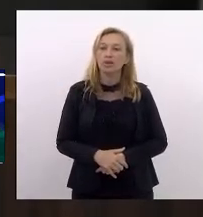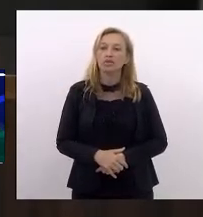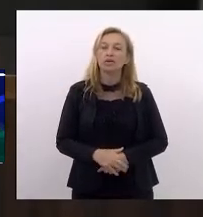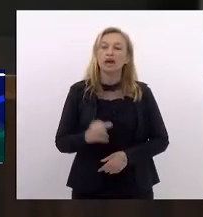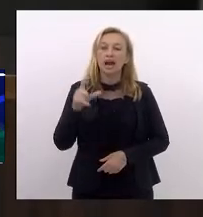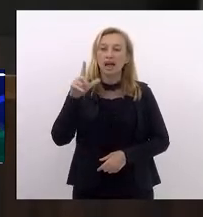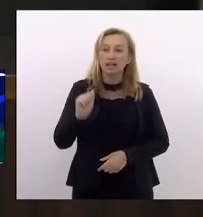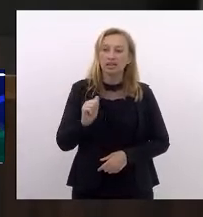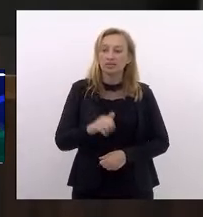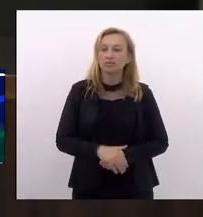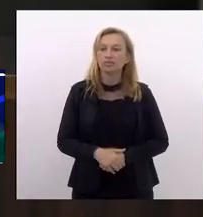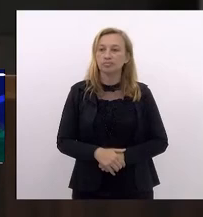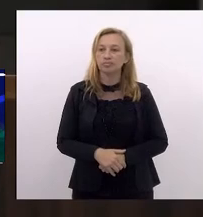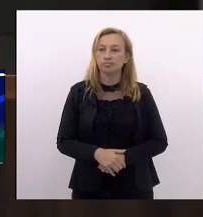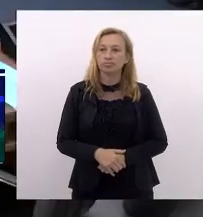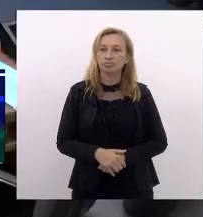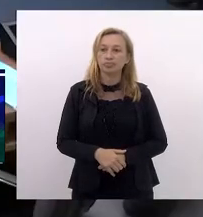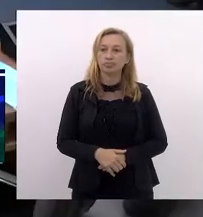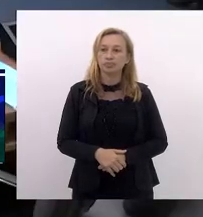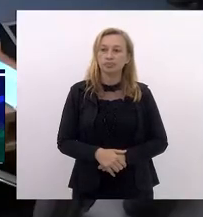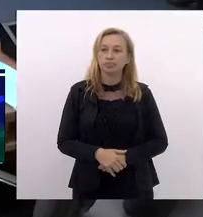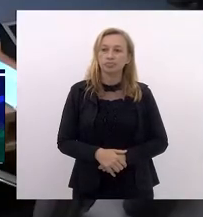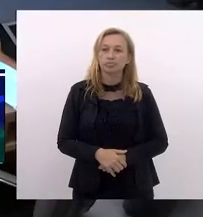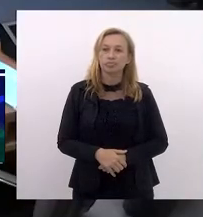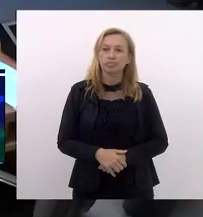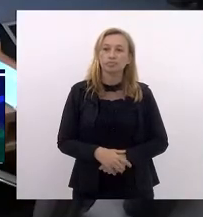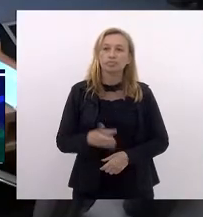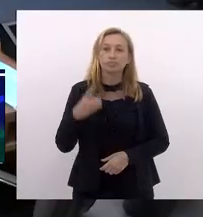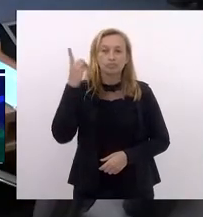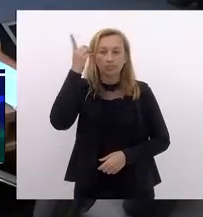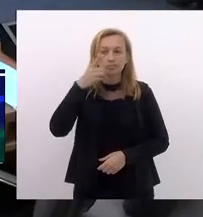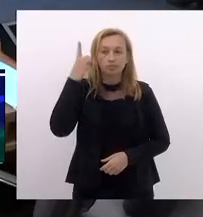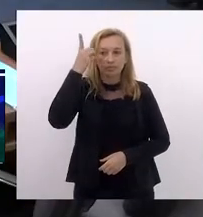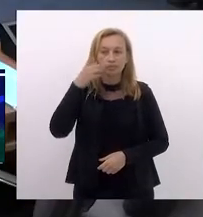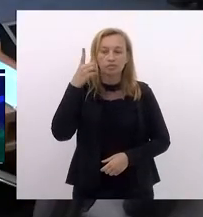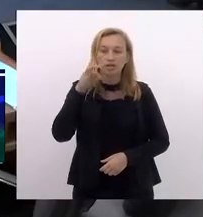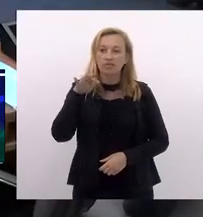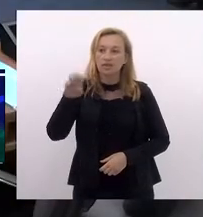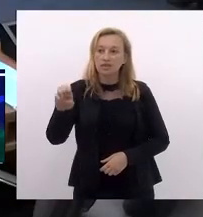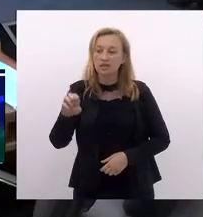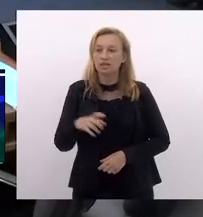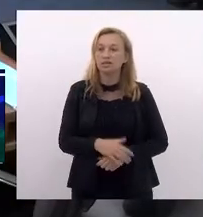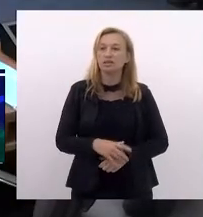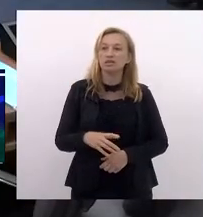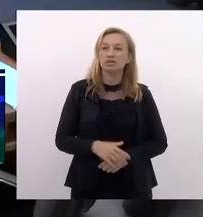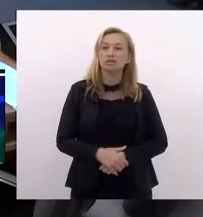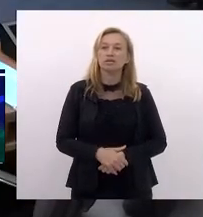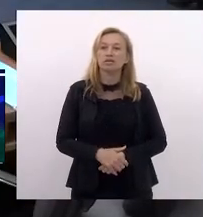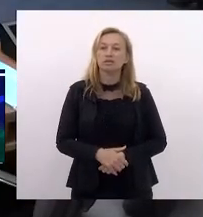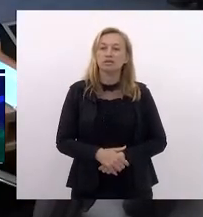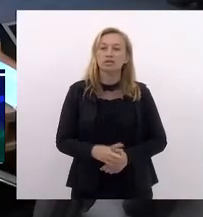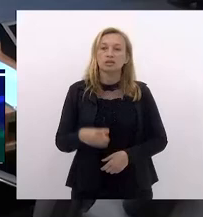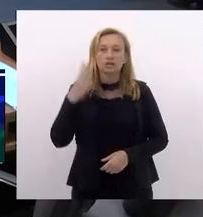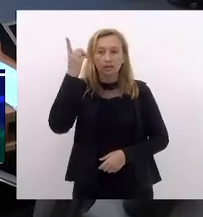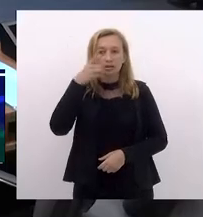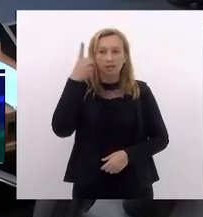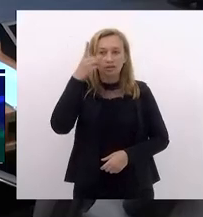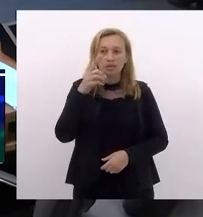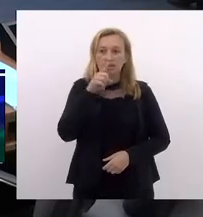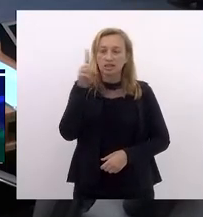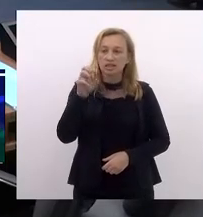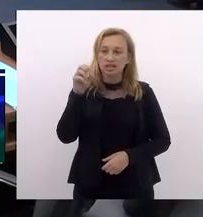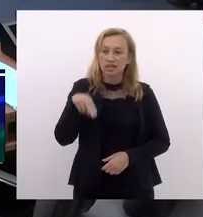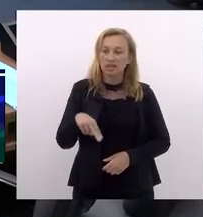Alana Passos a deputada Franciane Motta deputada Franciane Motta